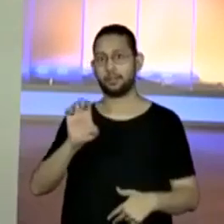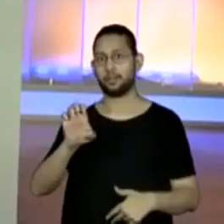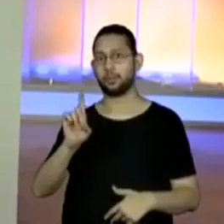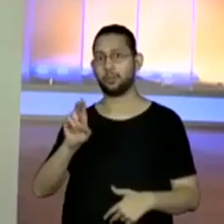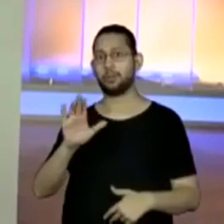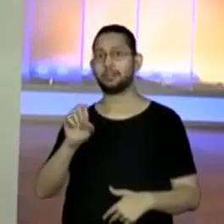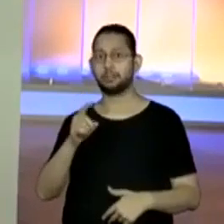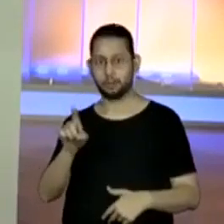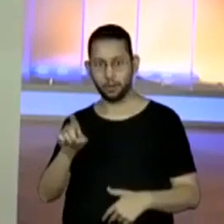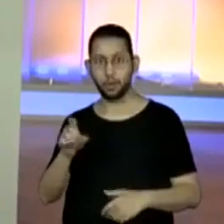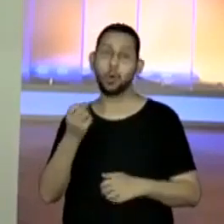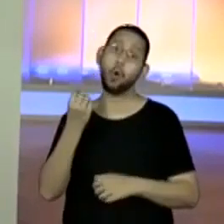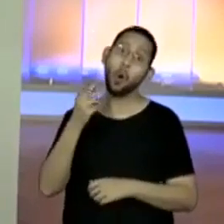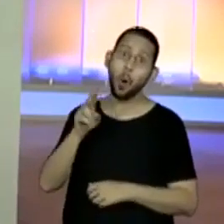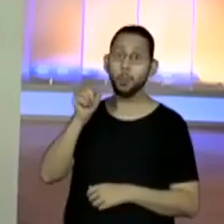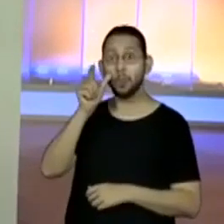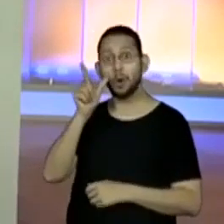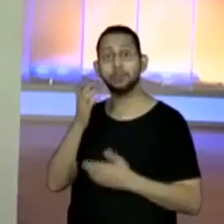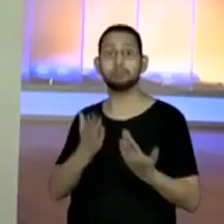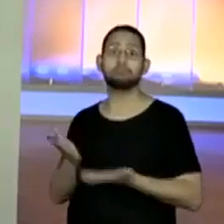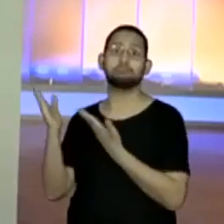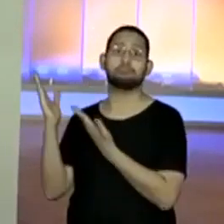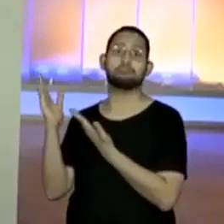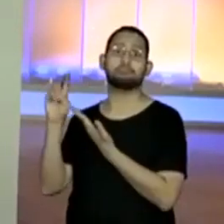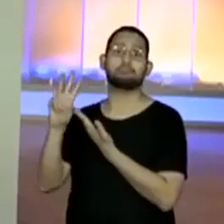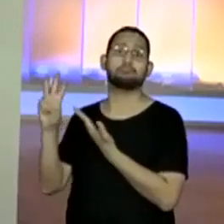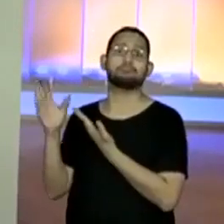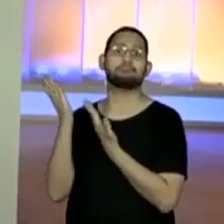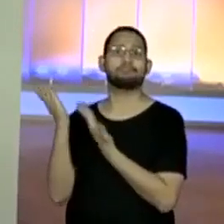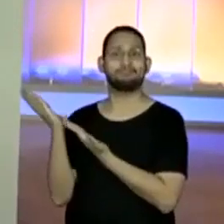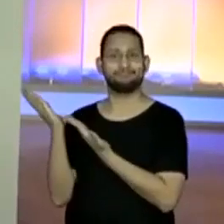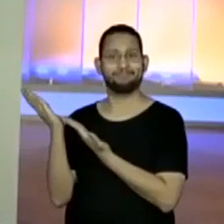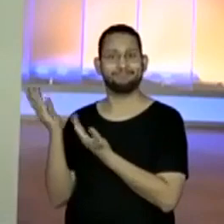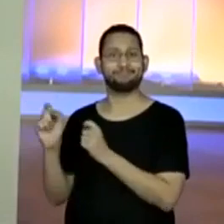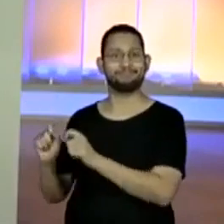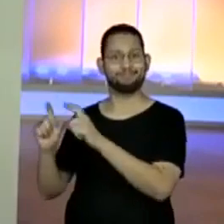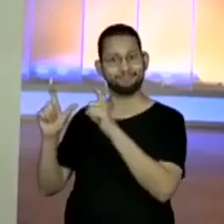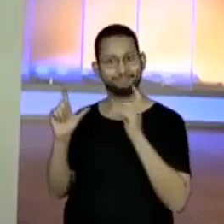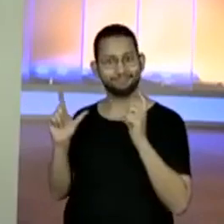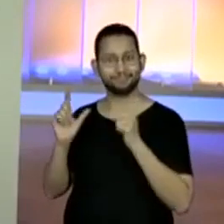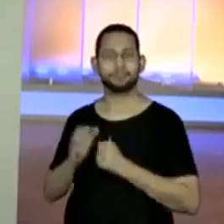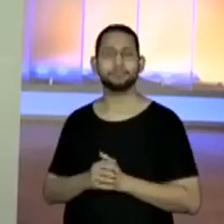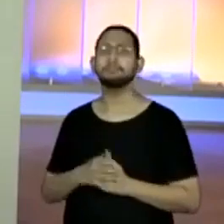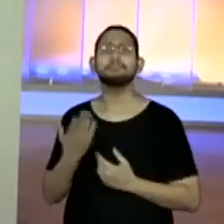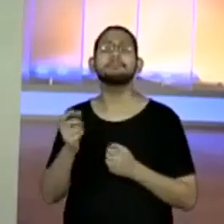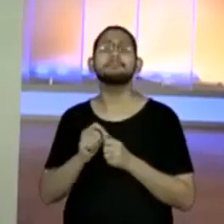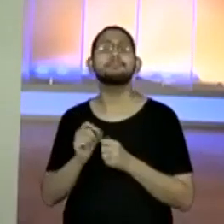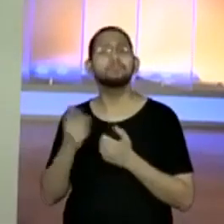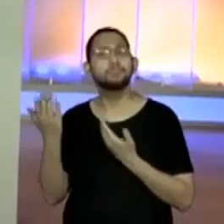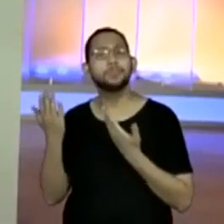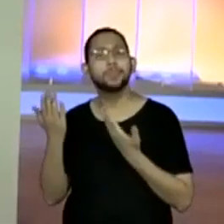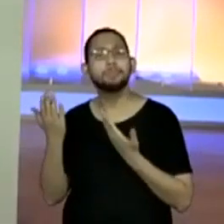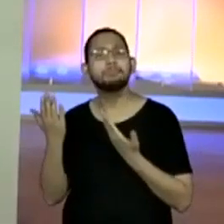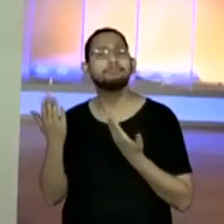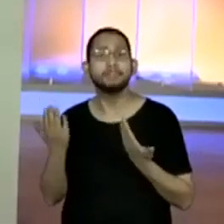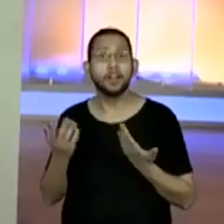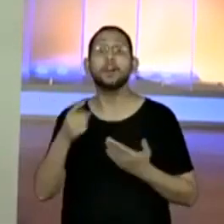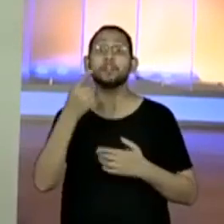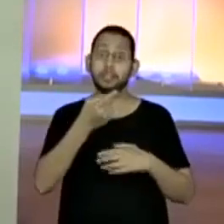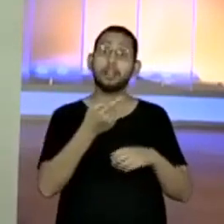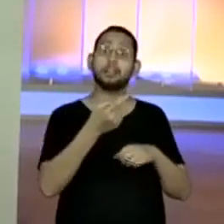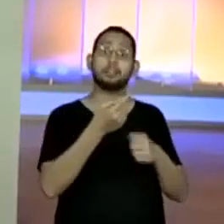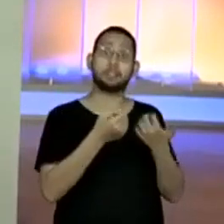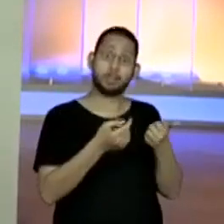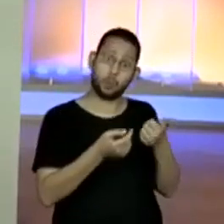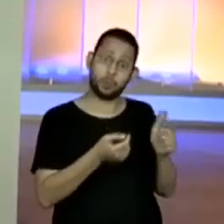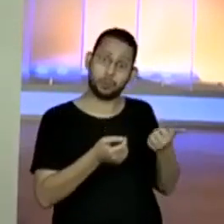pelo canal de mídias da educação do estado de São Paulo, tá bom? E aí, como você vai fazer isso? Você acessa a loja de aplicativos